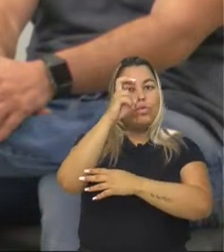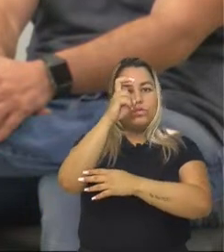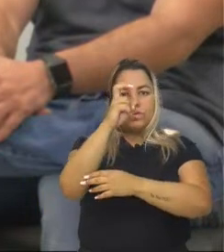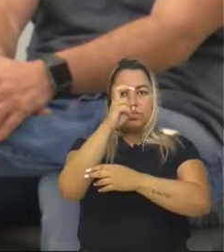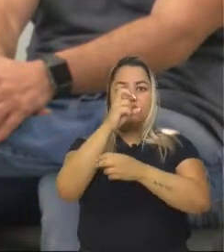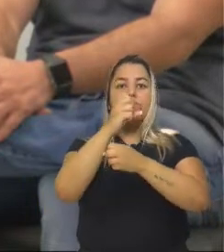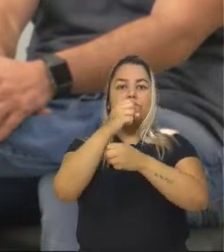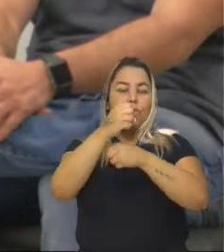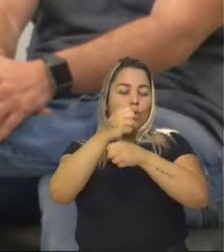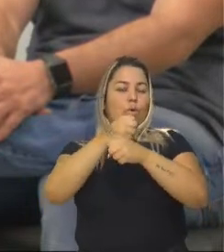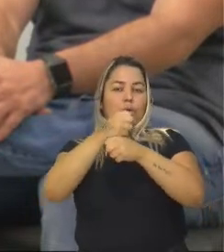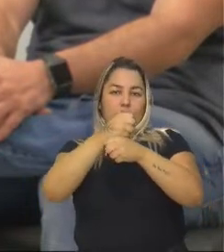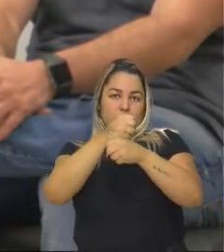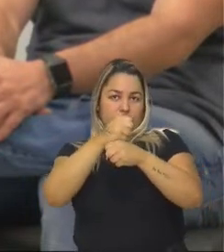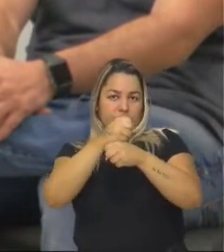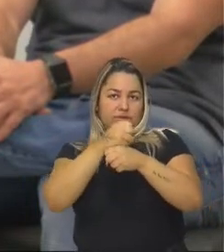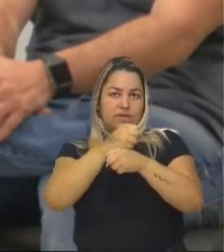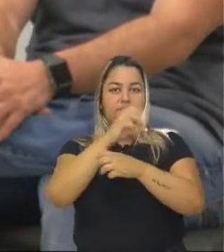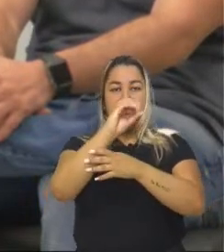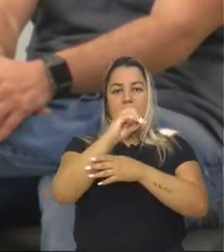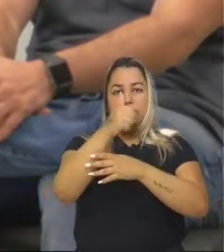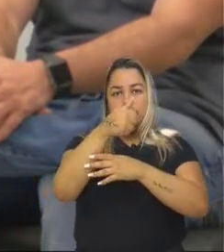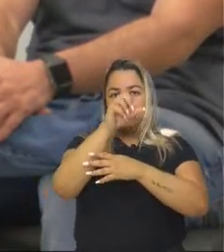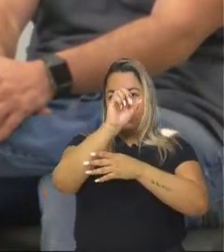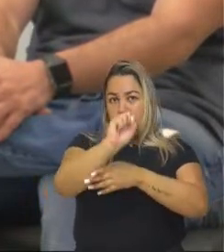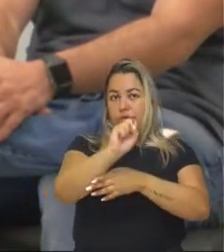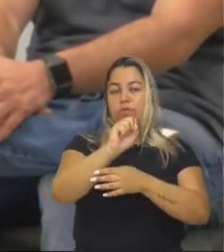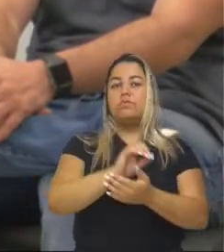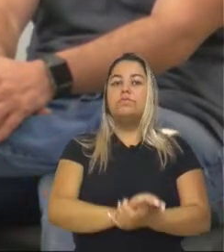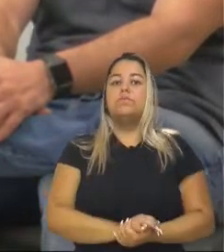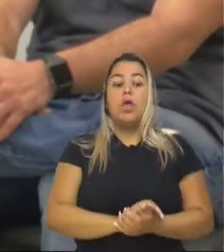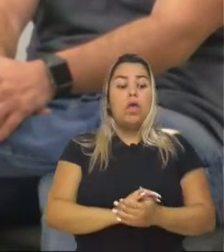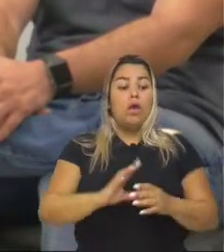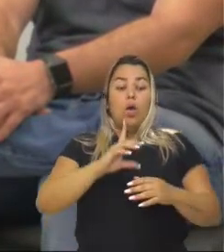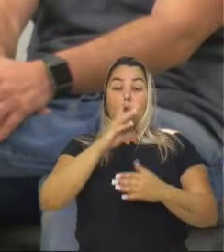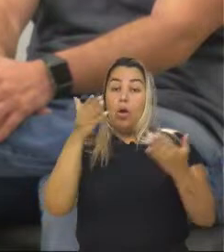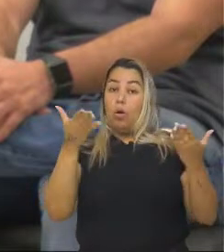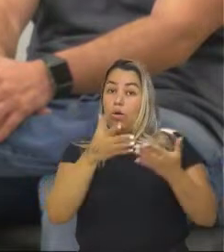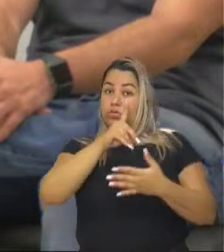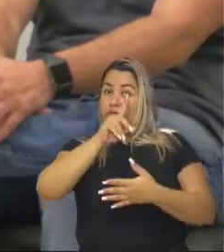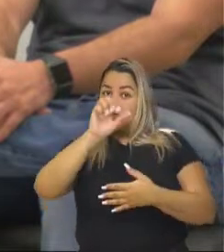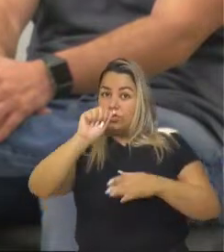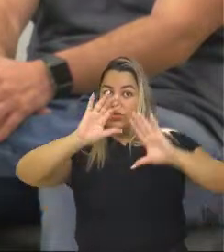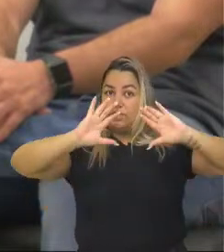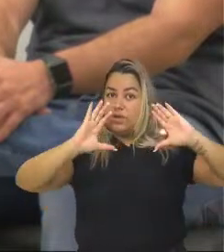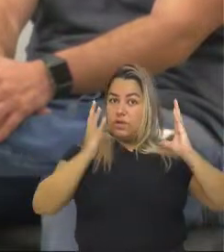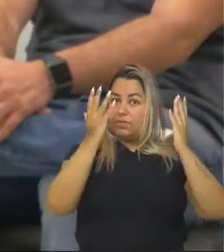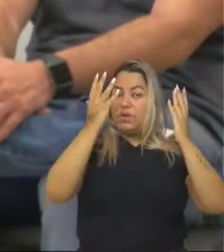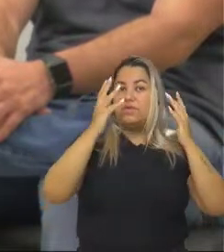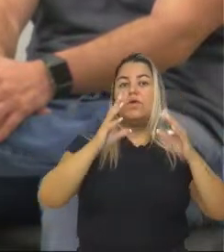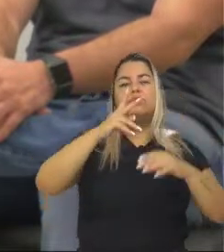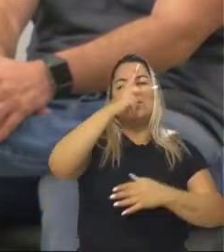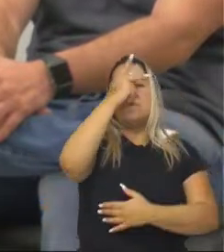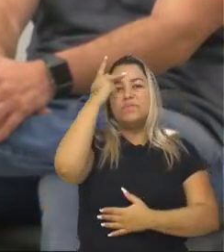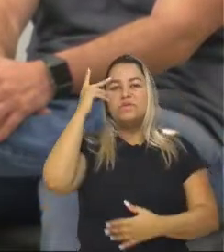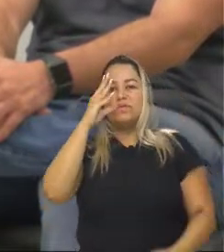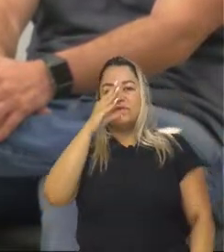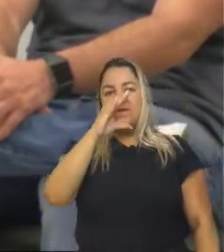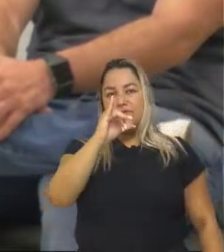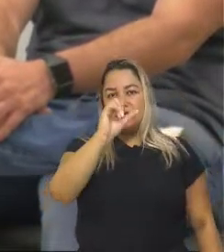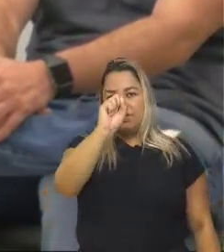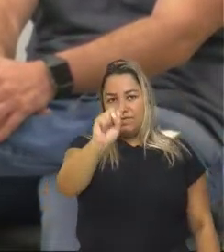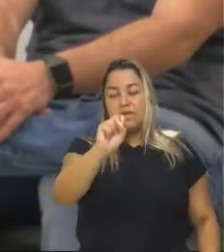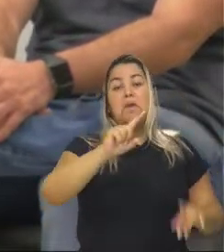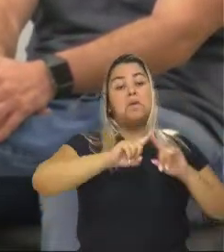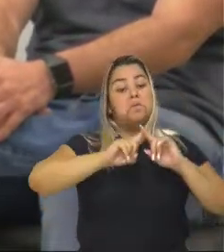da 01-2018. Portanto, hoje é um dia de celebração, mas não a celebração das pessoas cis,